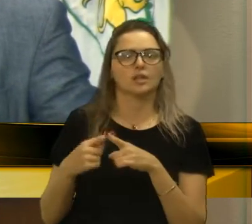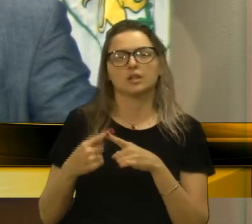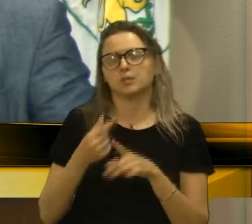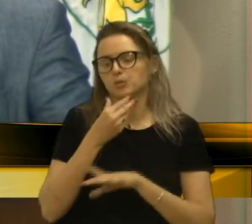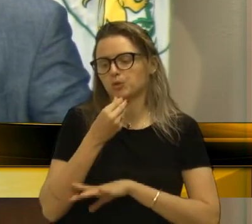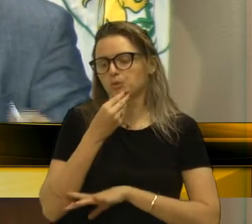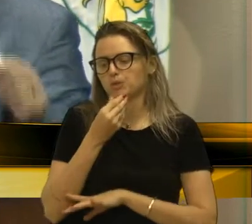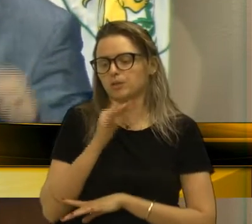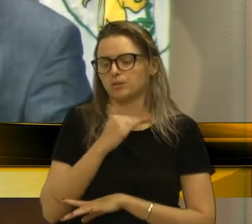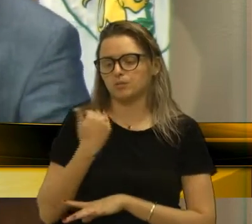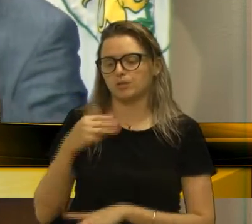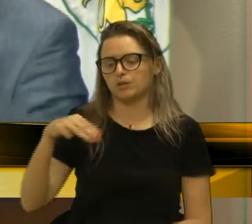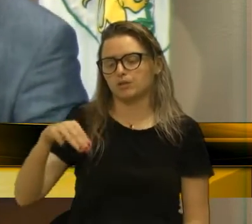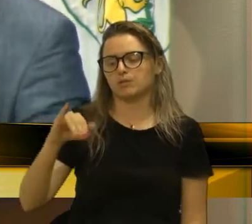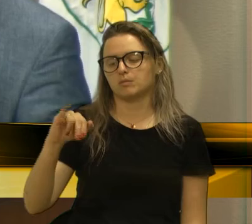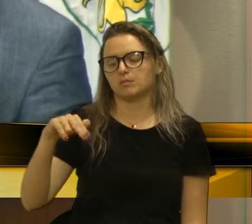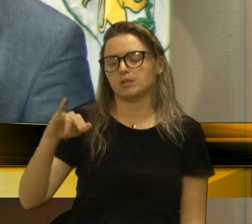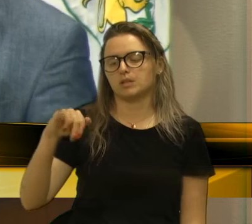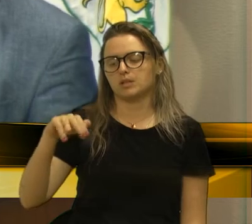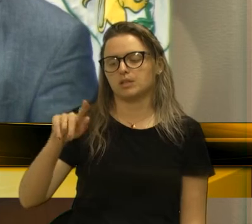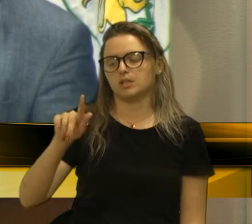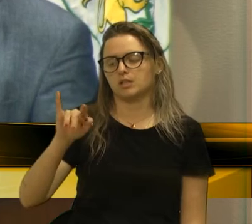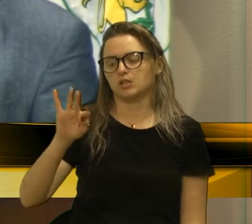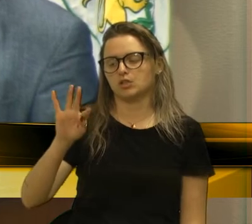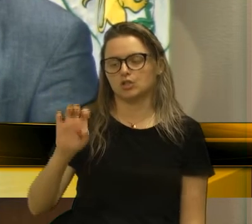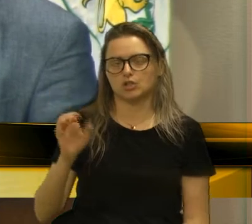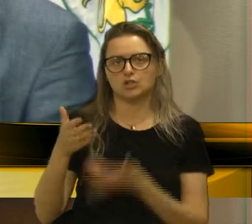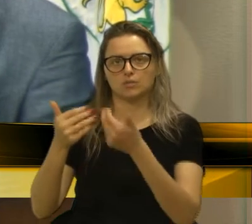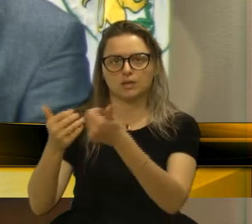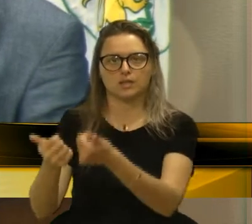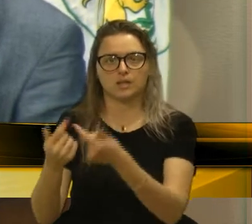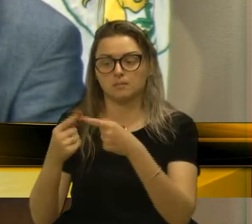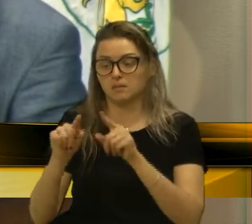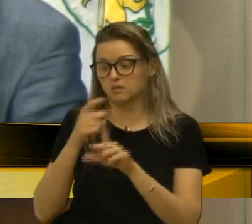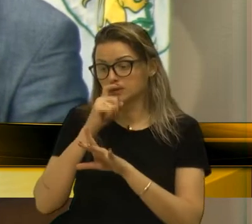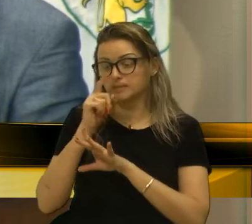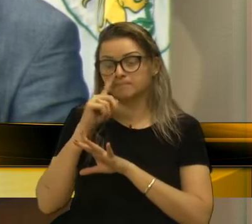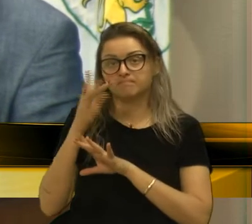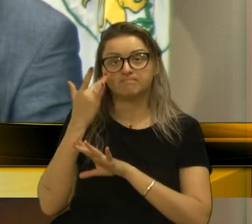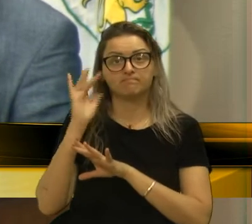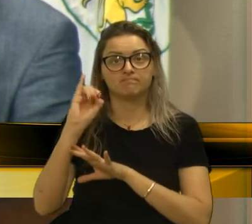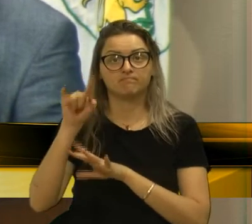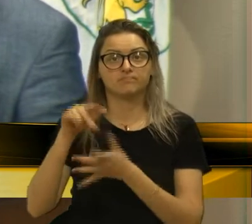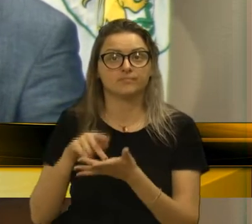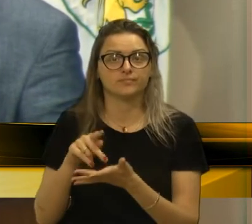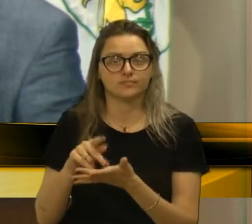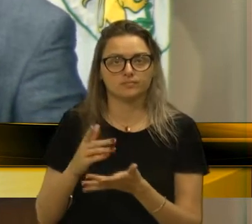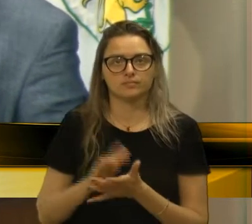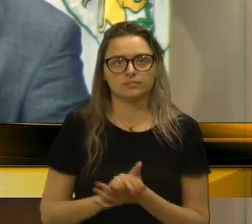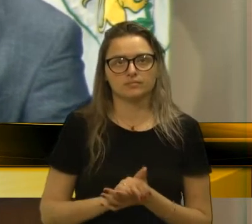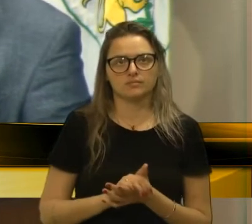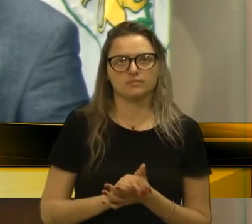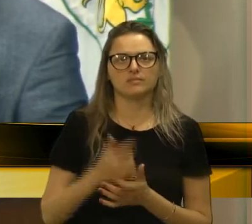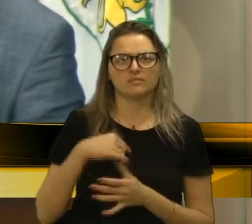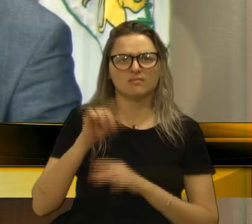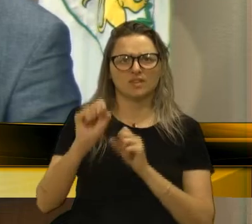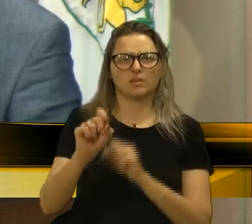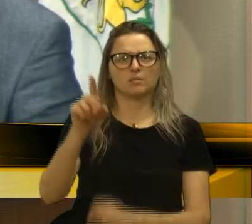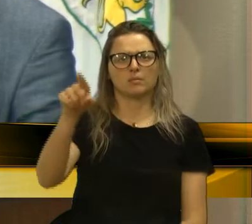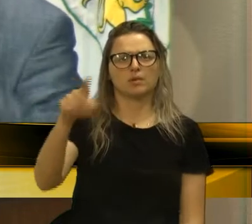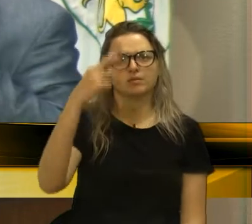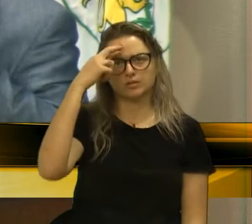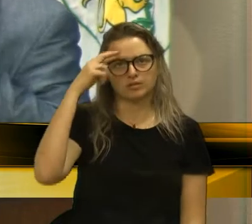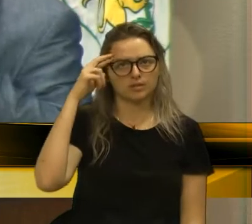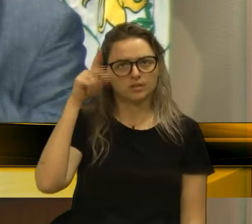morreu de meningite bacteriana, só que os pais não têm essa certeza. Não têm essa certeza. E antes de dar eu vou lhe dar uma parte agora, vereador